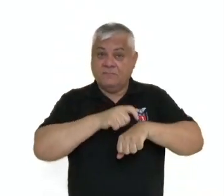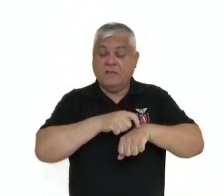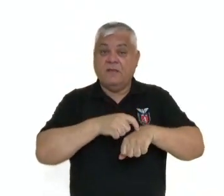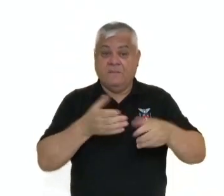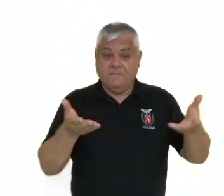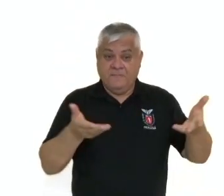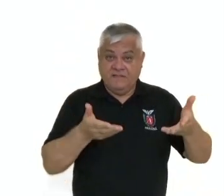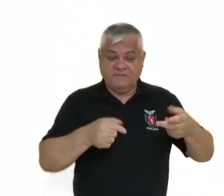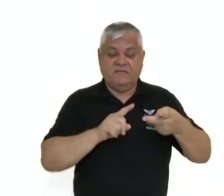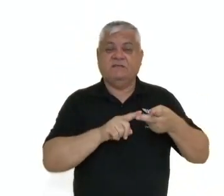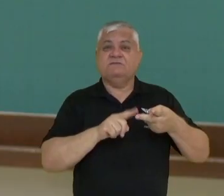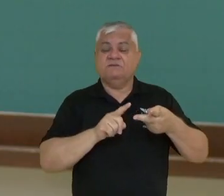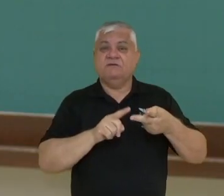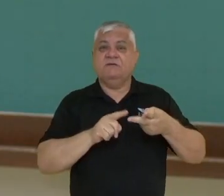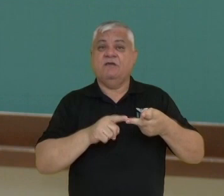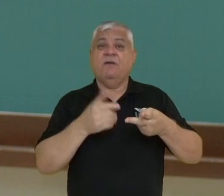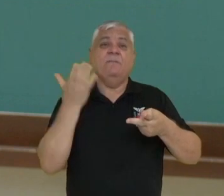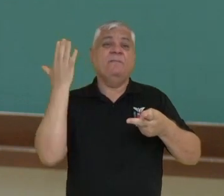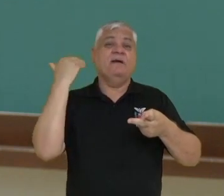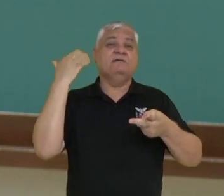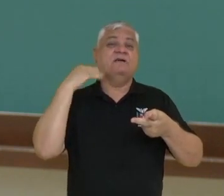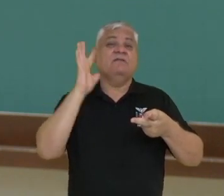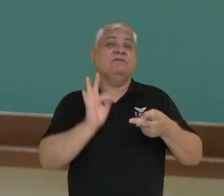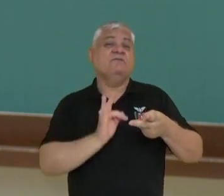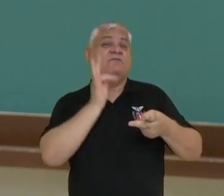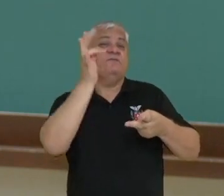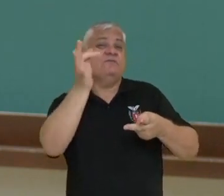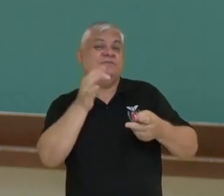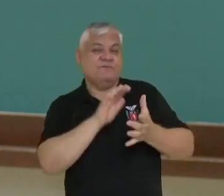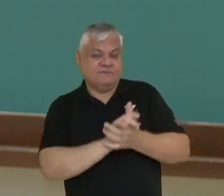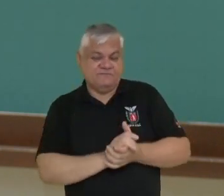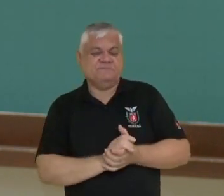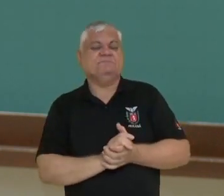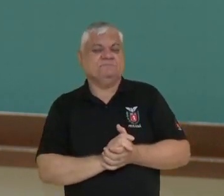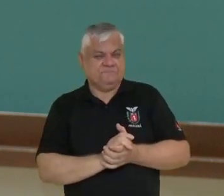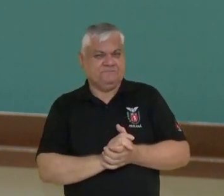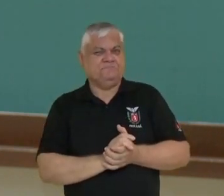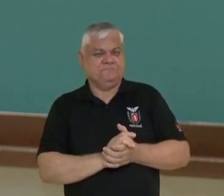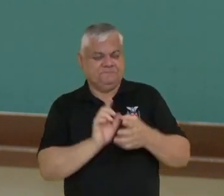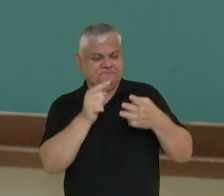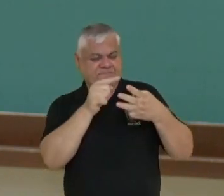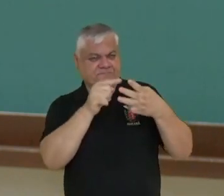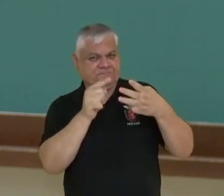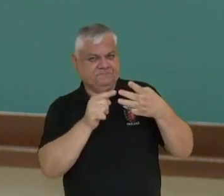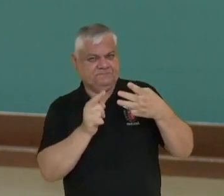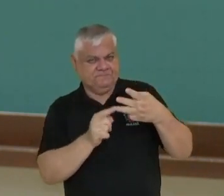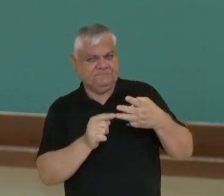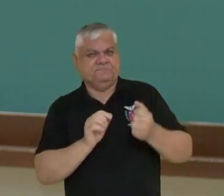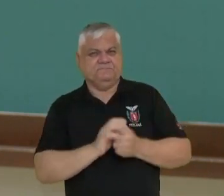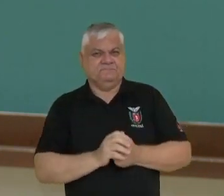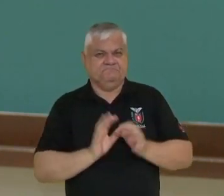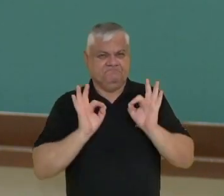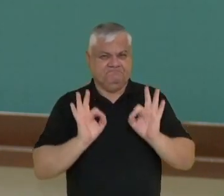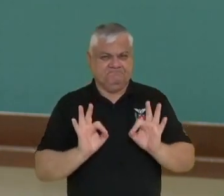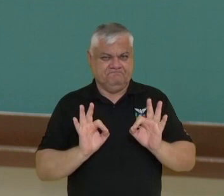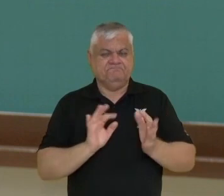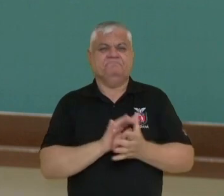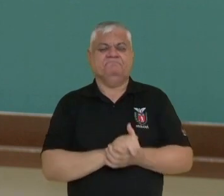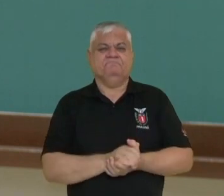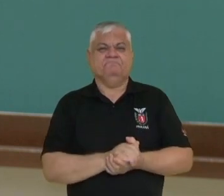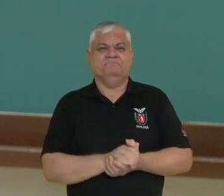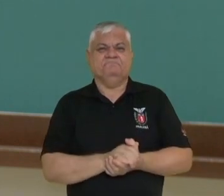presente, pretérito perfeito, mais que perfeito e também no imperfeito do indicativo.